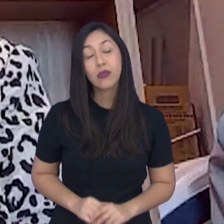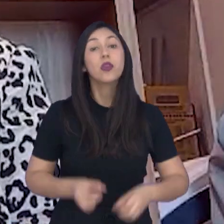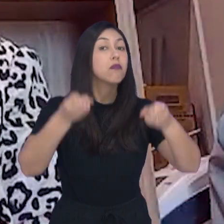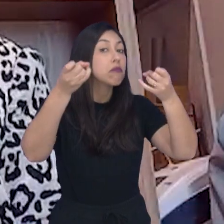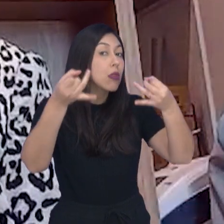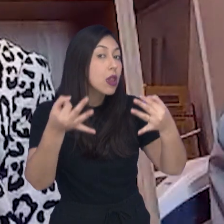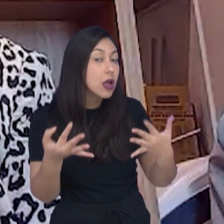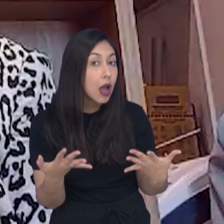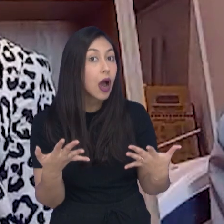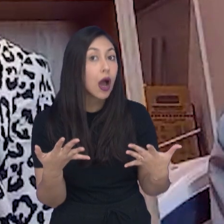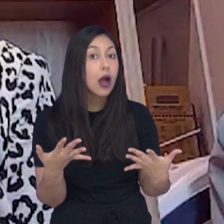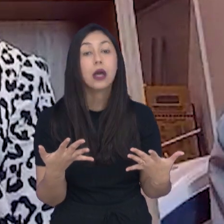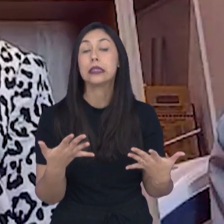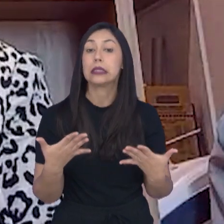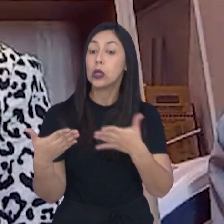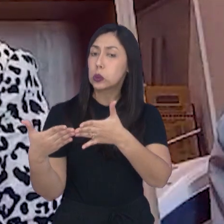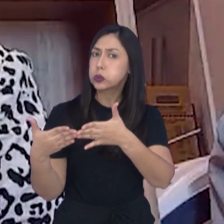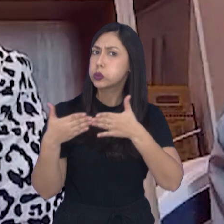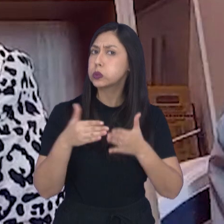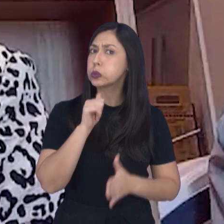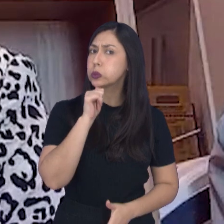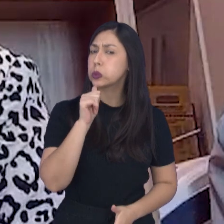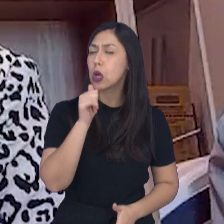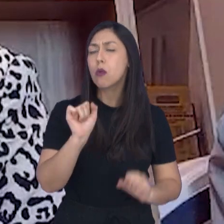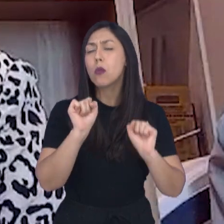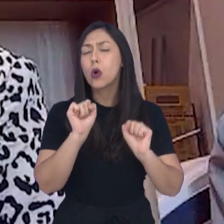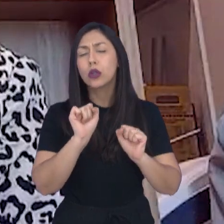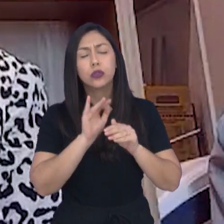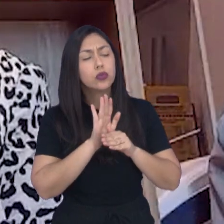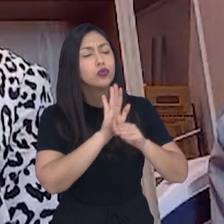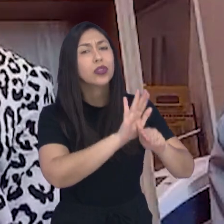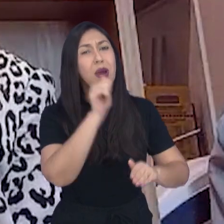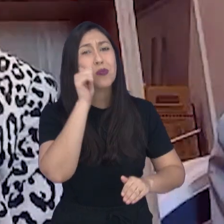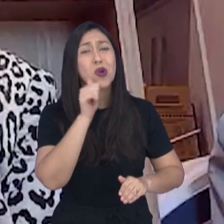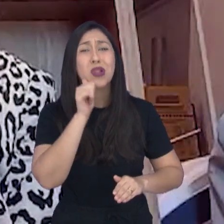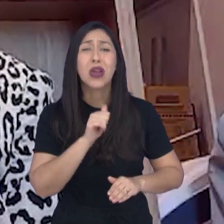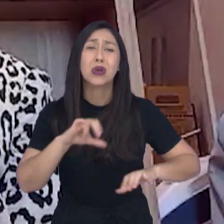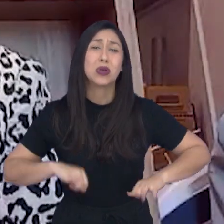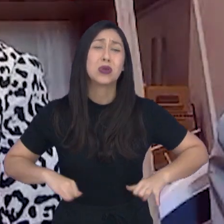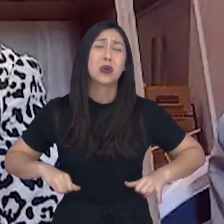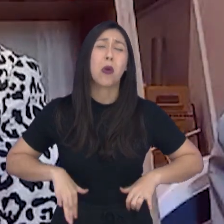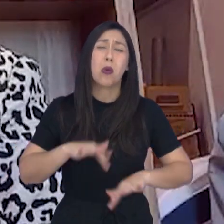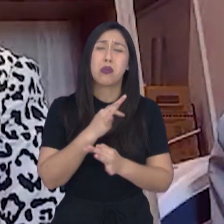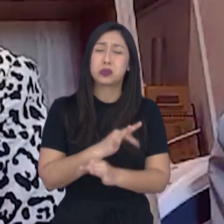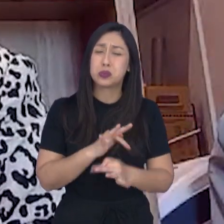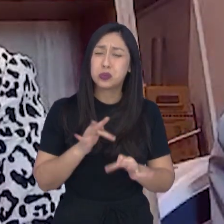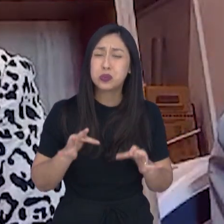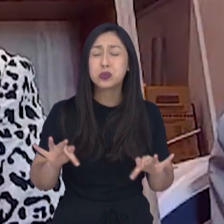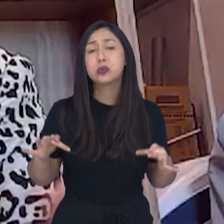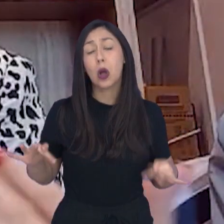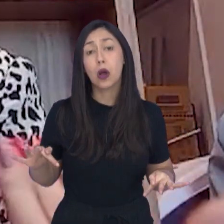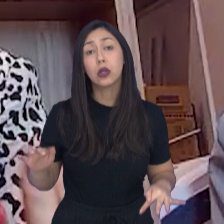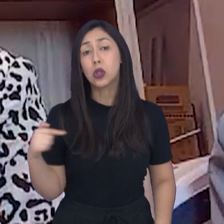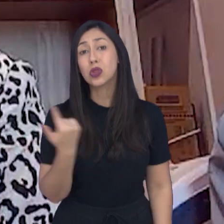um pouco sobre como a licença menstrual pode beneficiar mulheres que sofrem de cólicas menstruais. Nós sabemos que